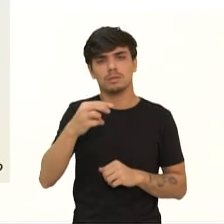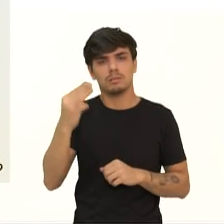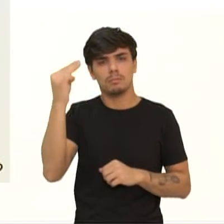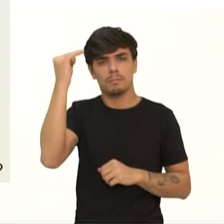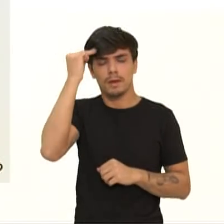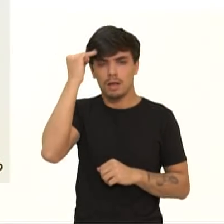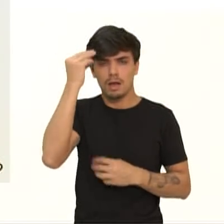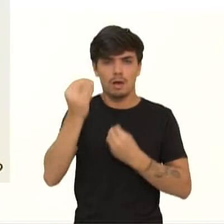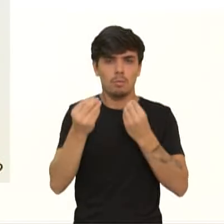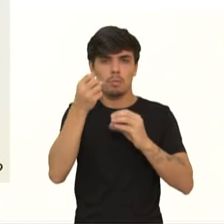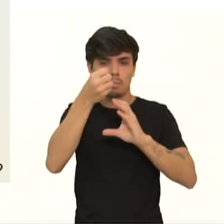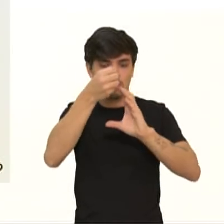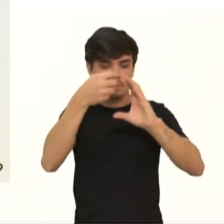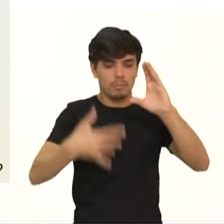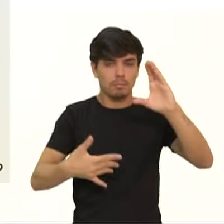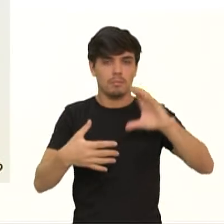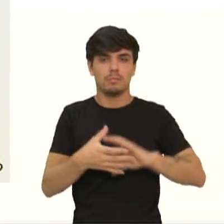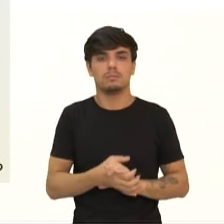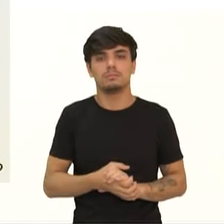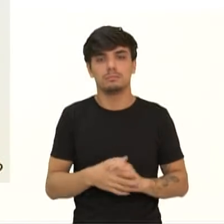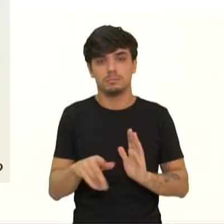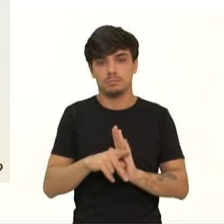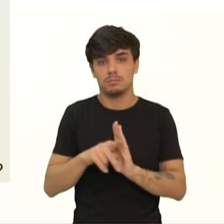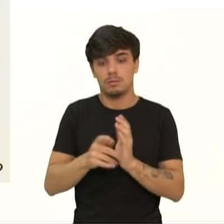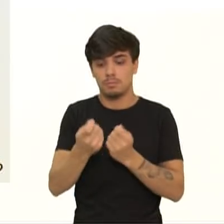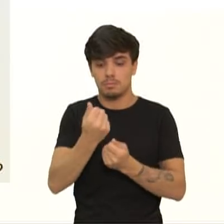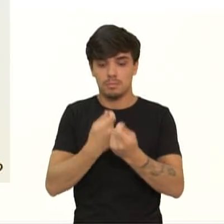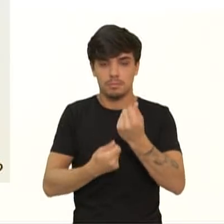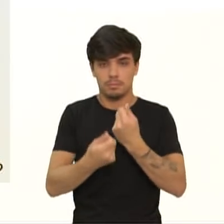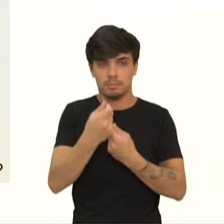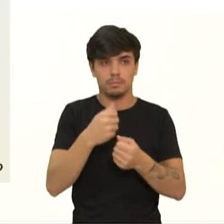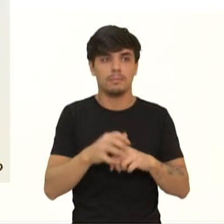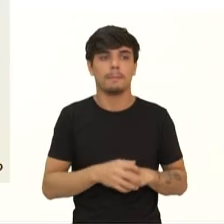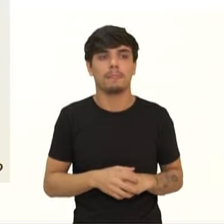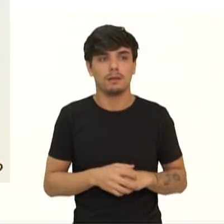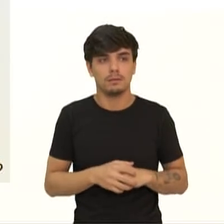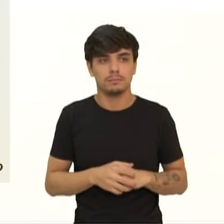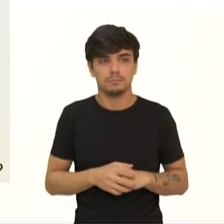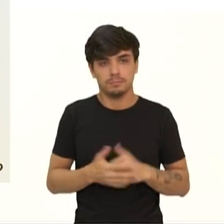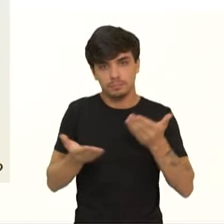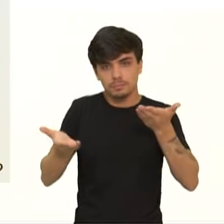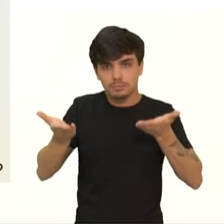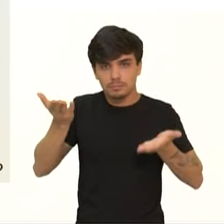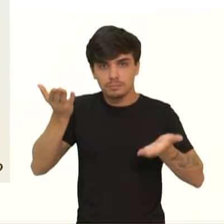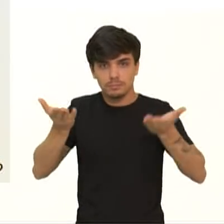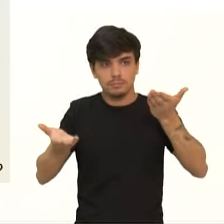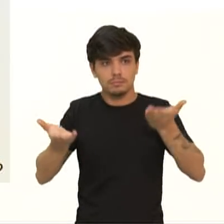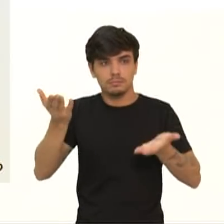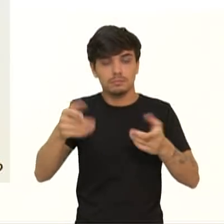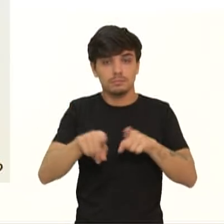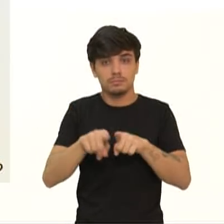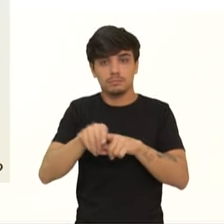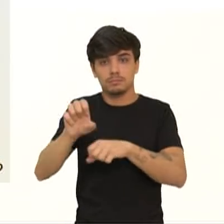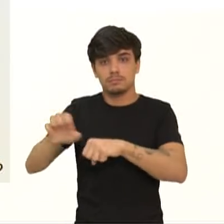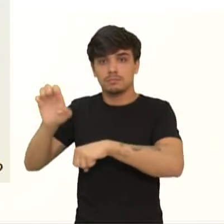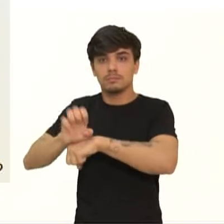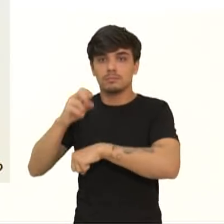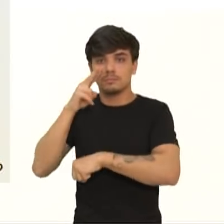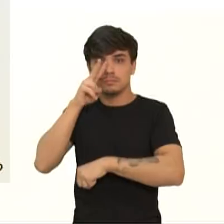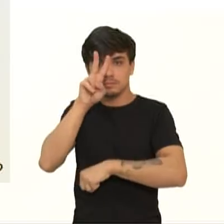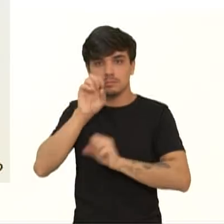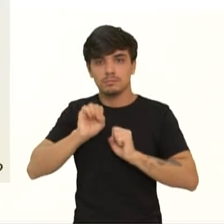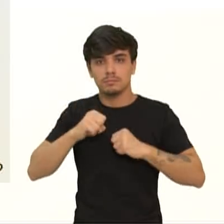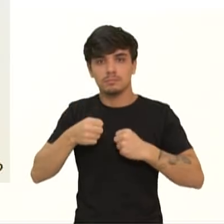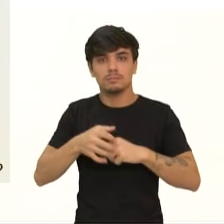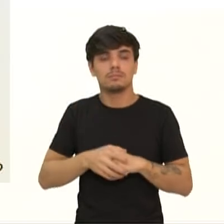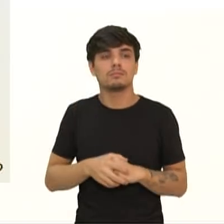quais são as características, né, do mercantilismo. Olha, né, a nossa balança, o Estado forte, olha que bacana,